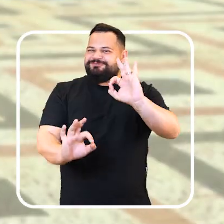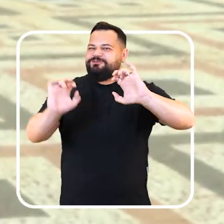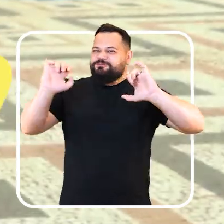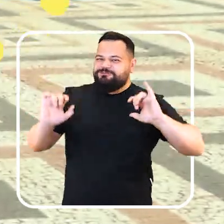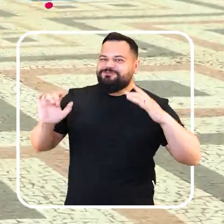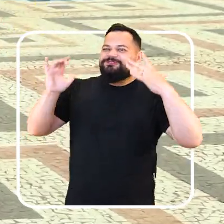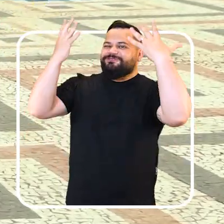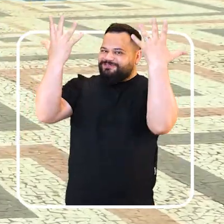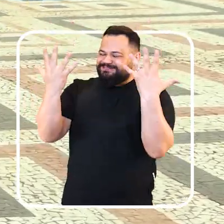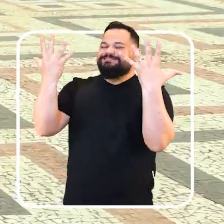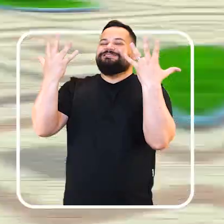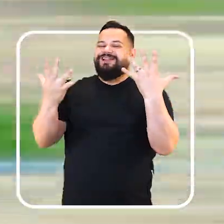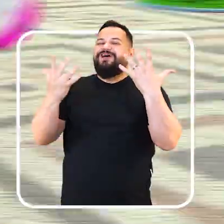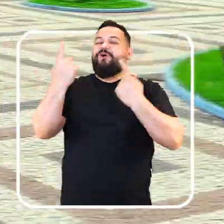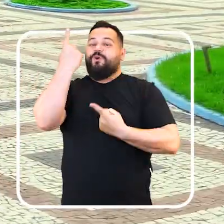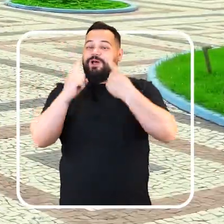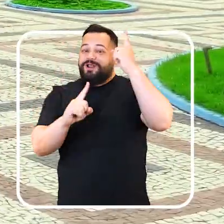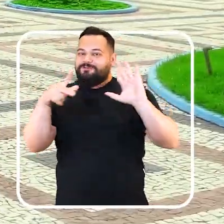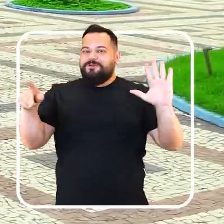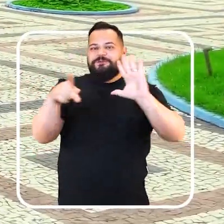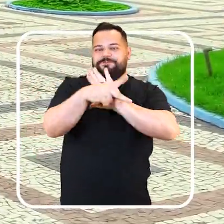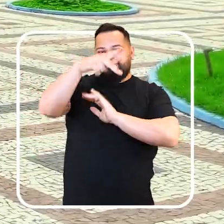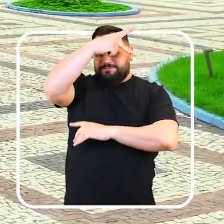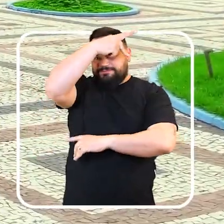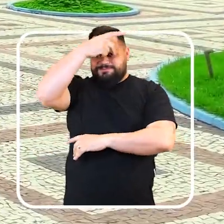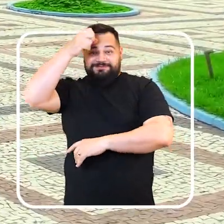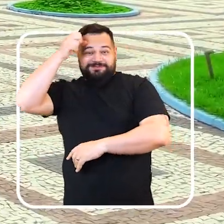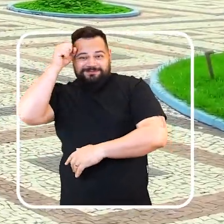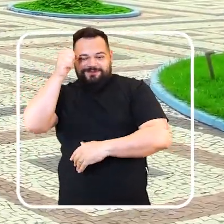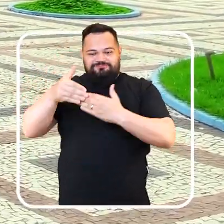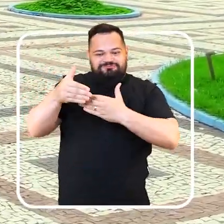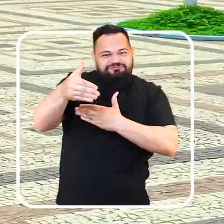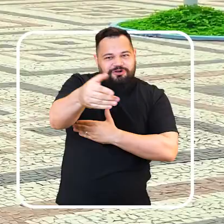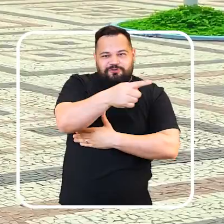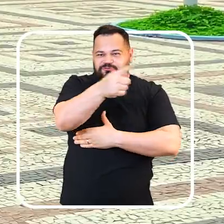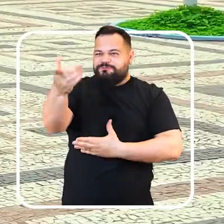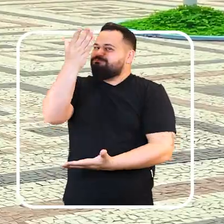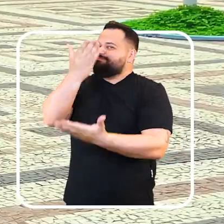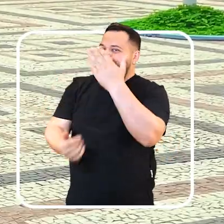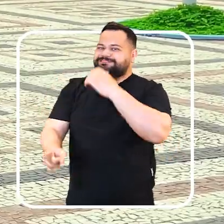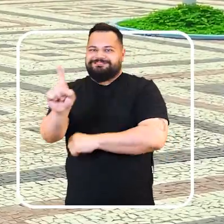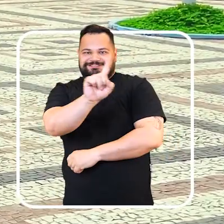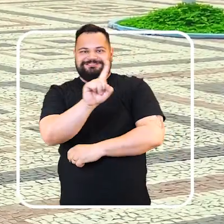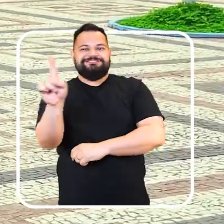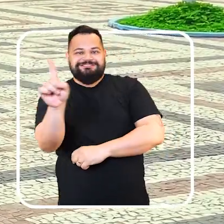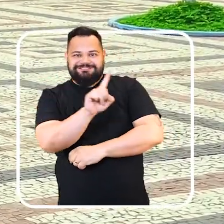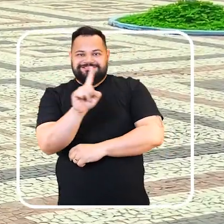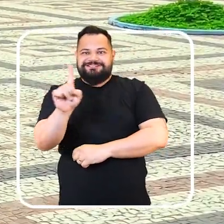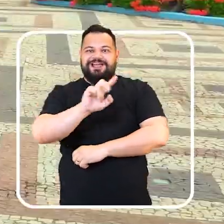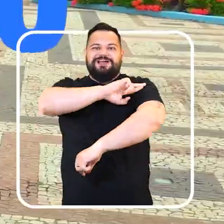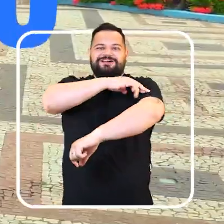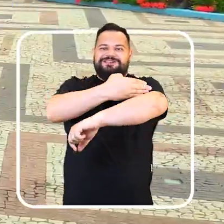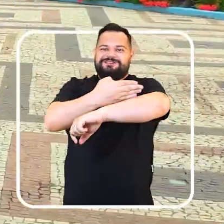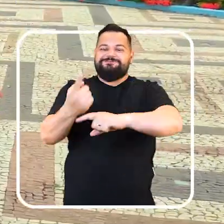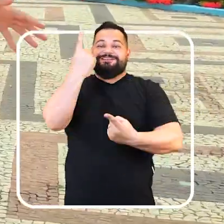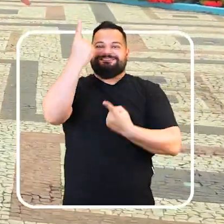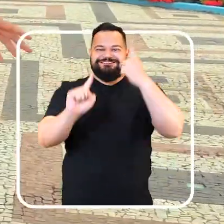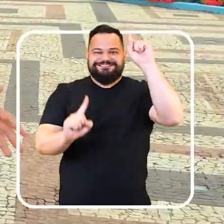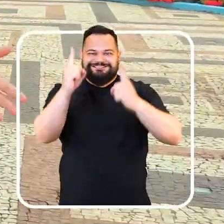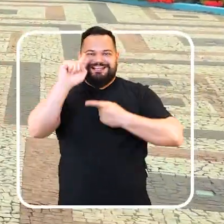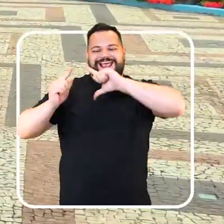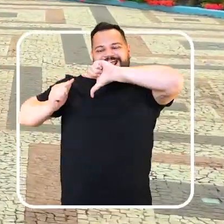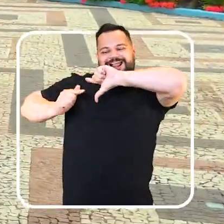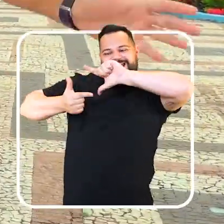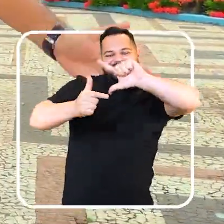Prepare-se para a maior festa do ano. O Carnaval da Prefeitura de Rio Branco está chegando e você não vai querer perder. Rio Branco